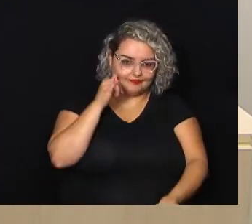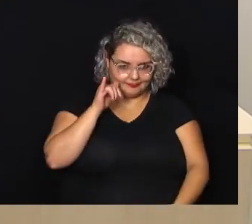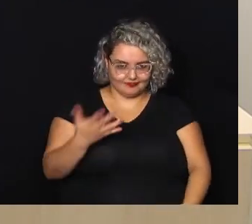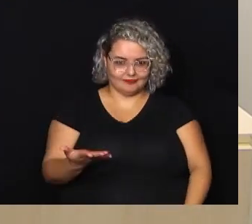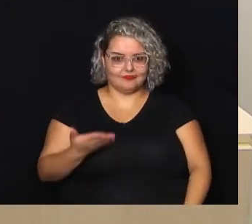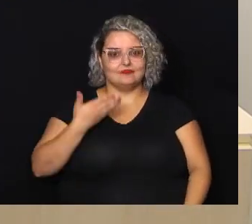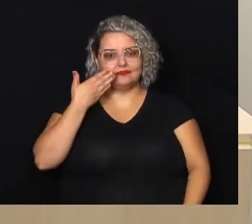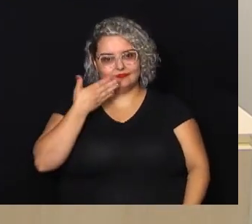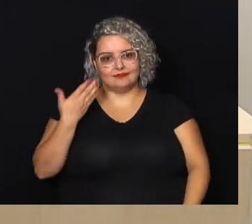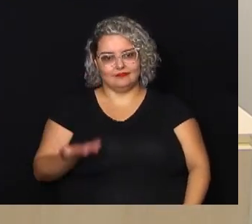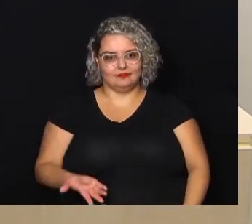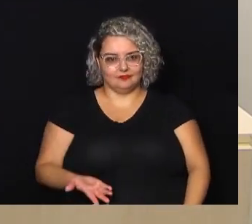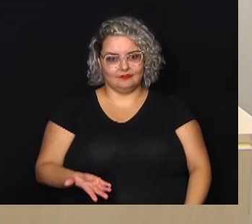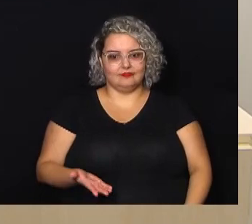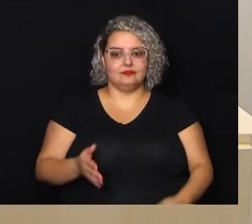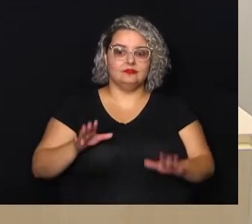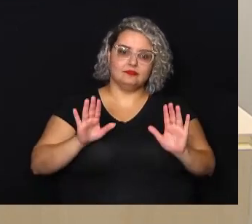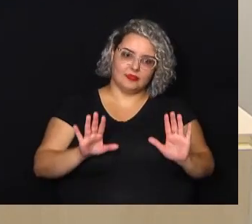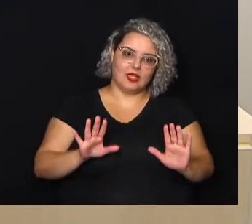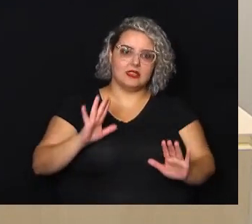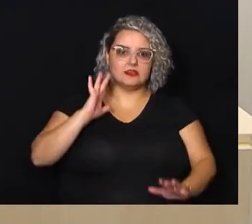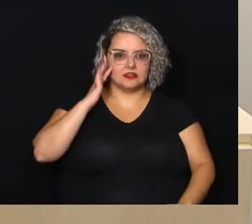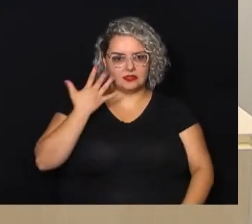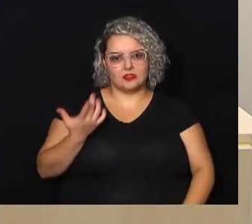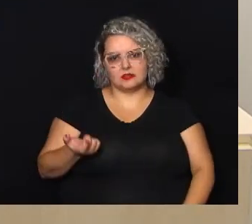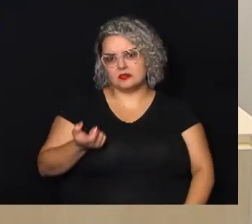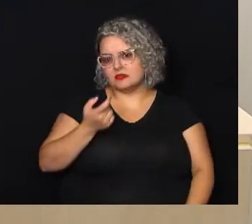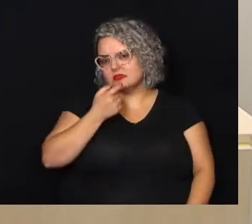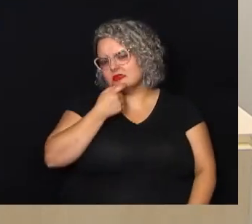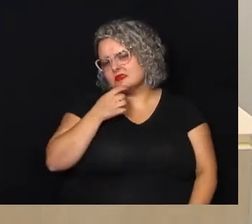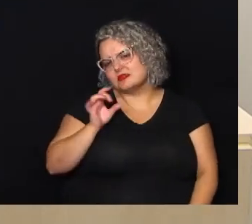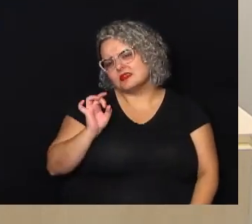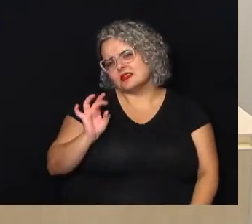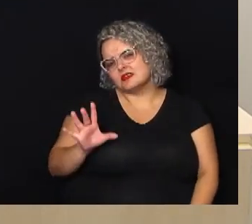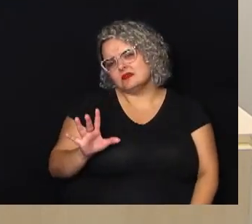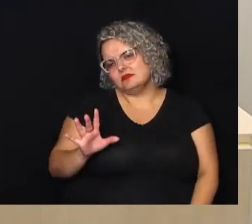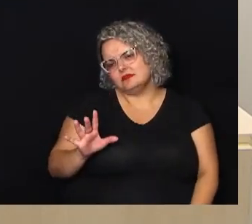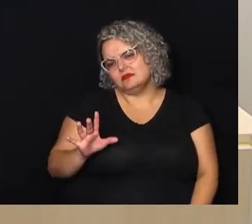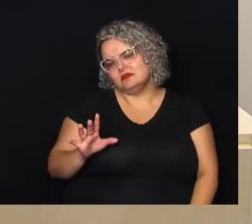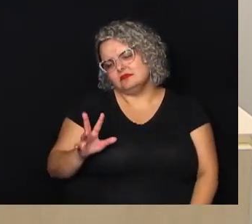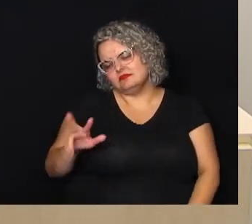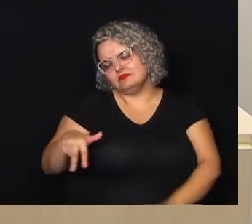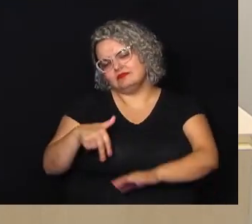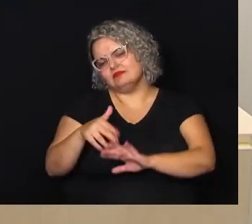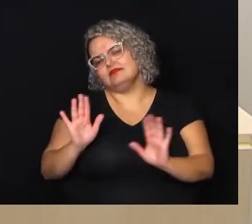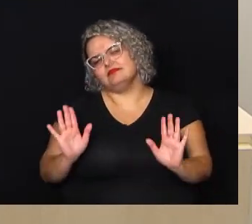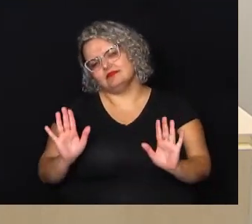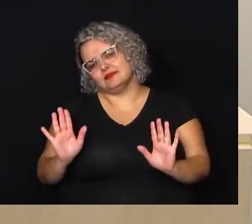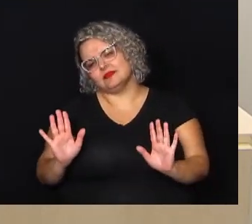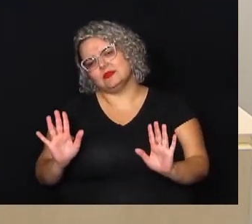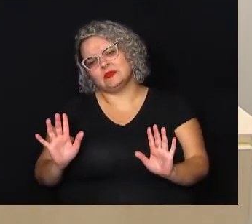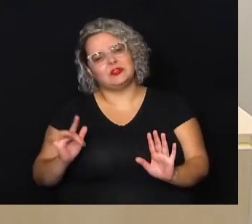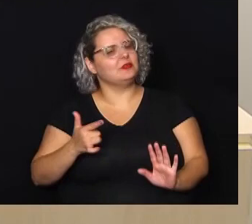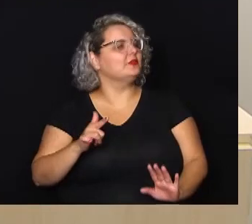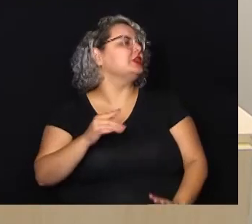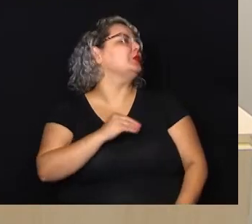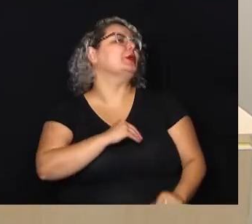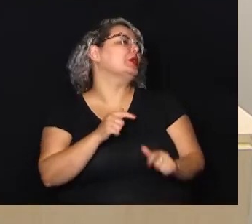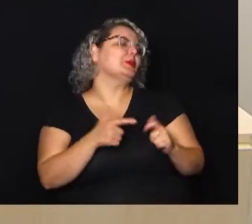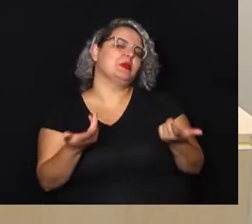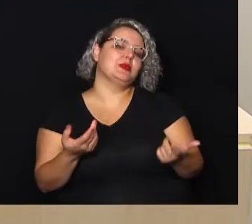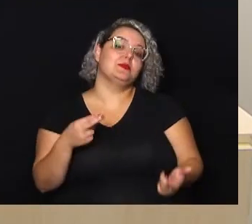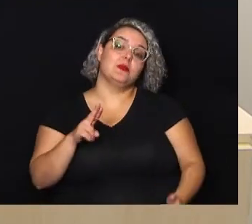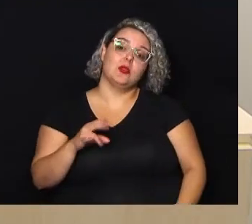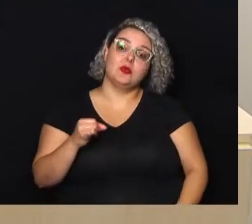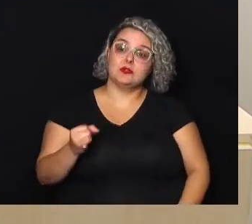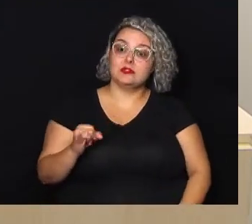eu tô evitando o açúcar, né? Mas eu acho que uma bolachinha só, a apresentadora não vai cometer um grande pecado.